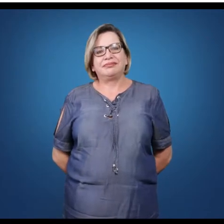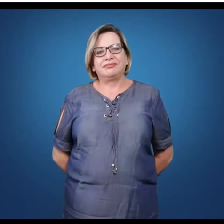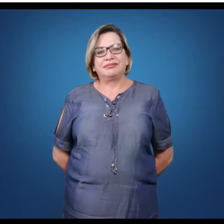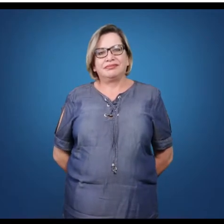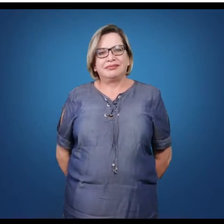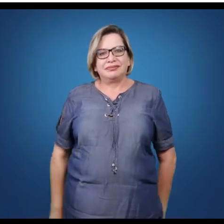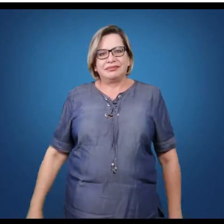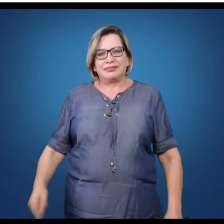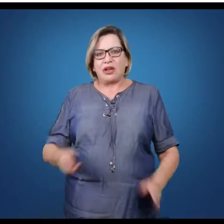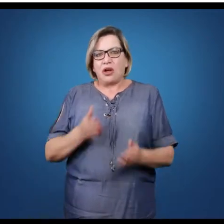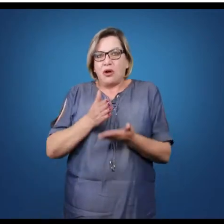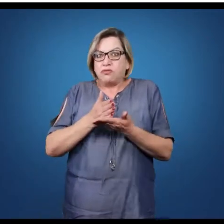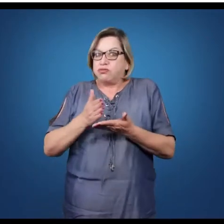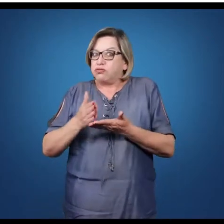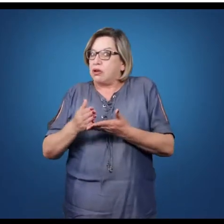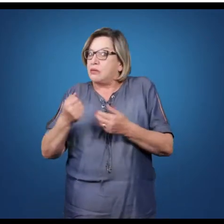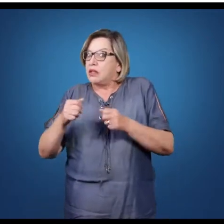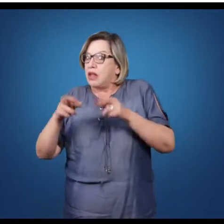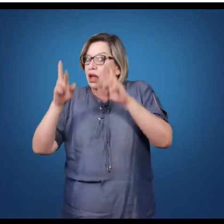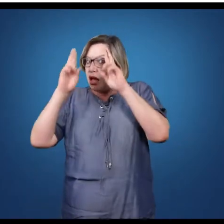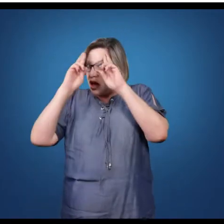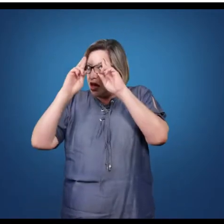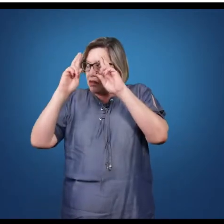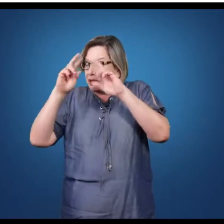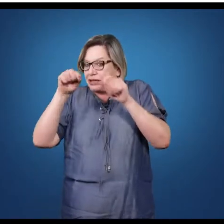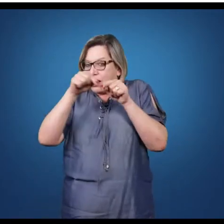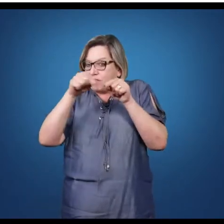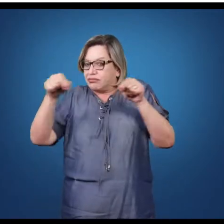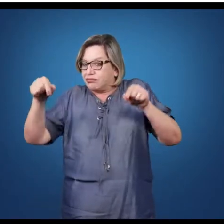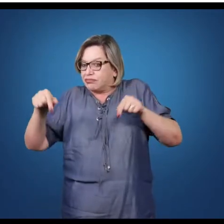Olha a meia quadra, tem que cuidar da linha.